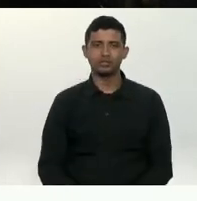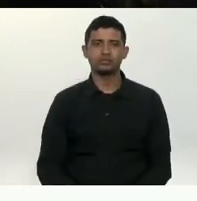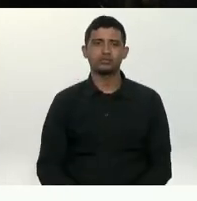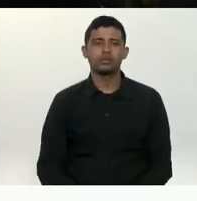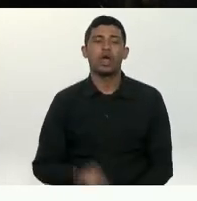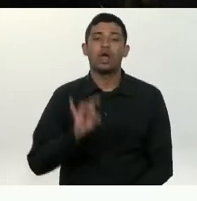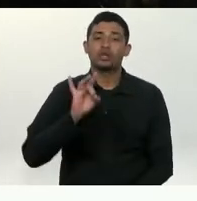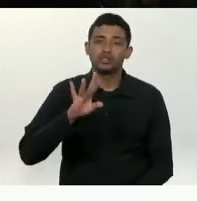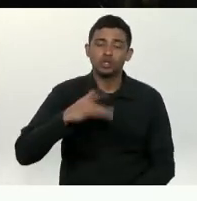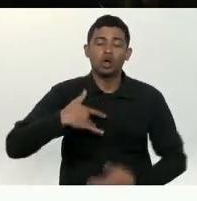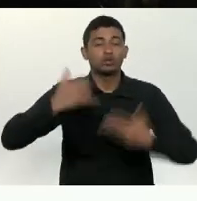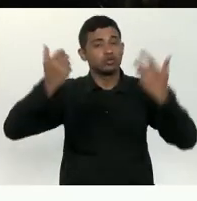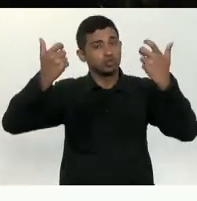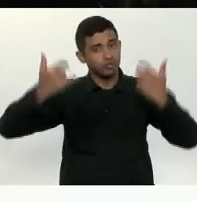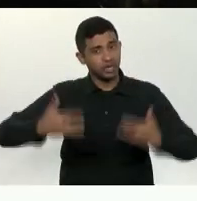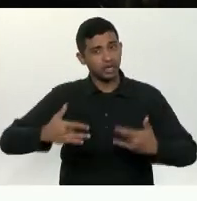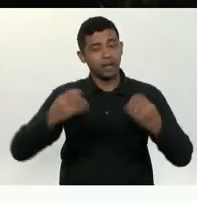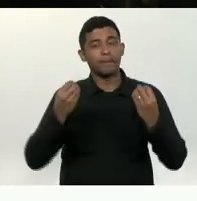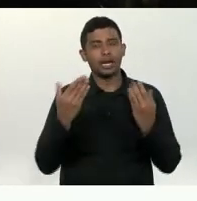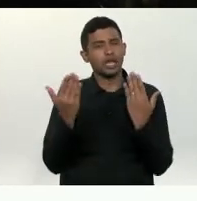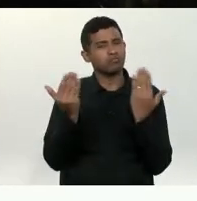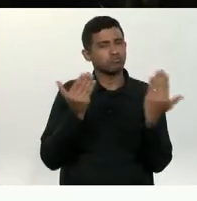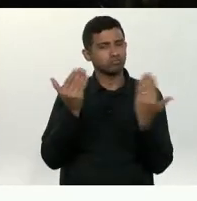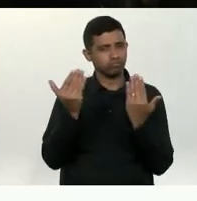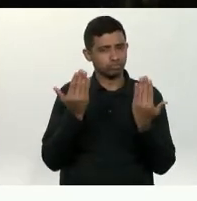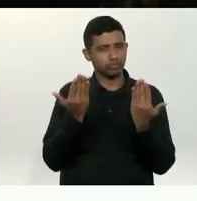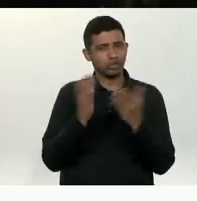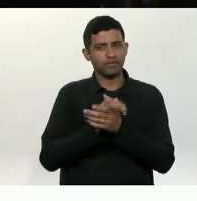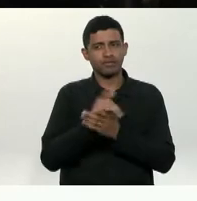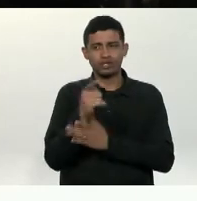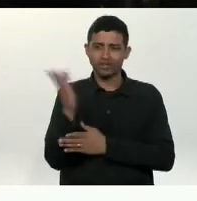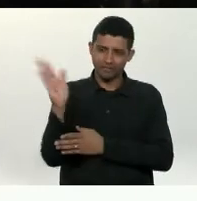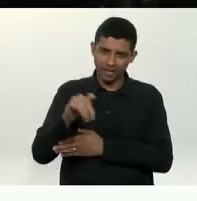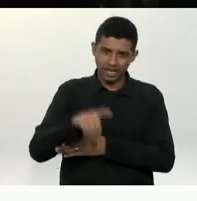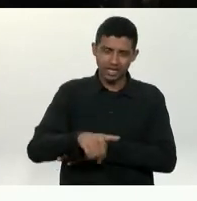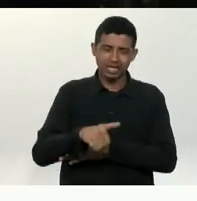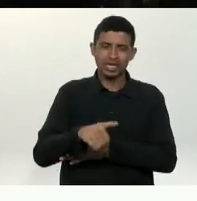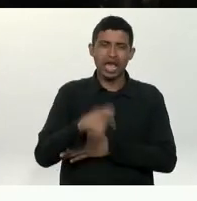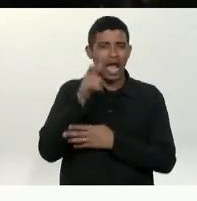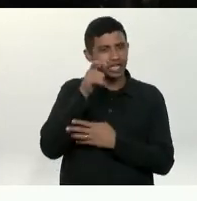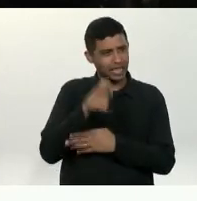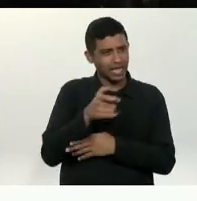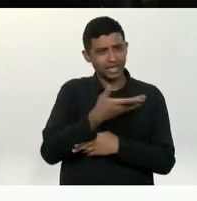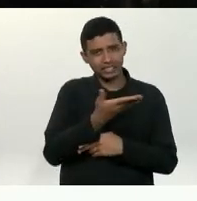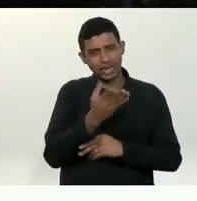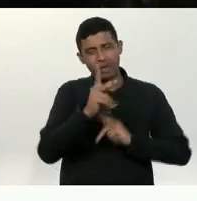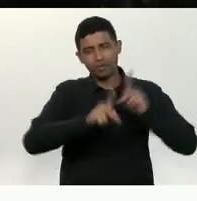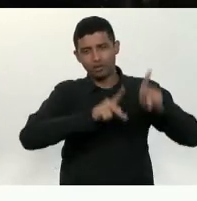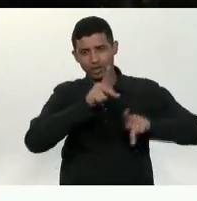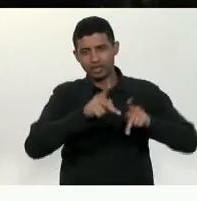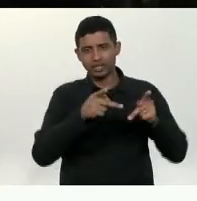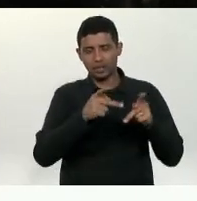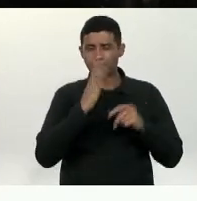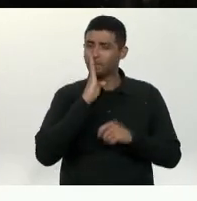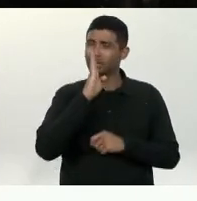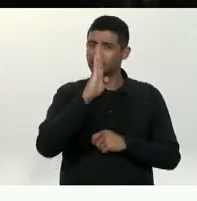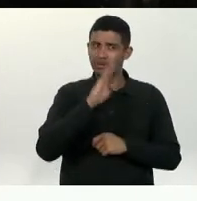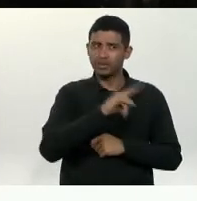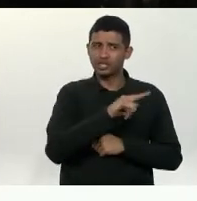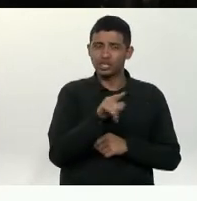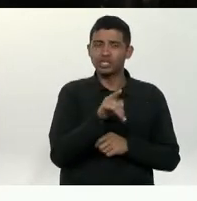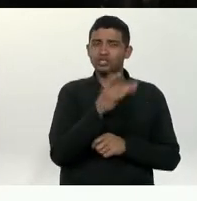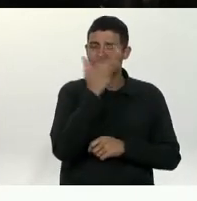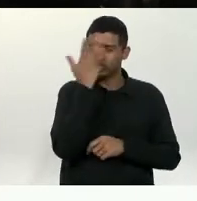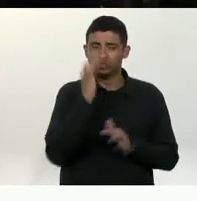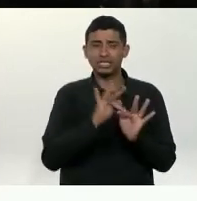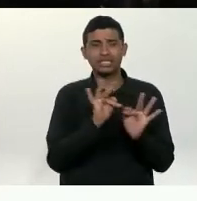ilustrar essa sua vinda aqui, que esse é um assunto de interesse da população, especialmente das pessoas mais simples, que querem que um dia